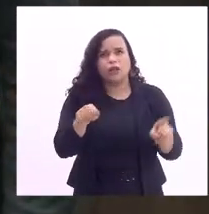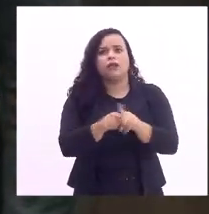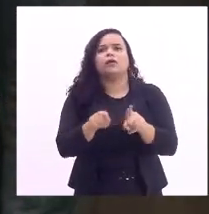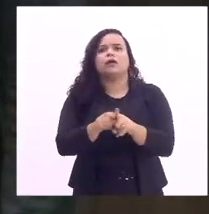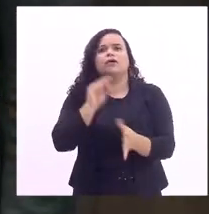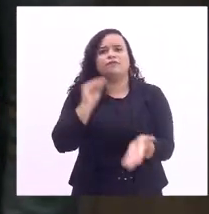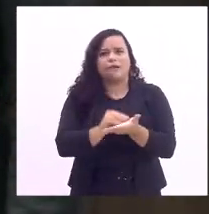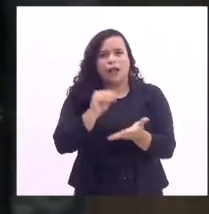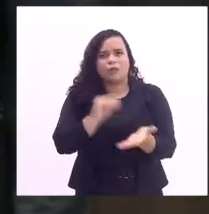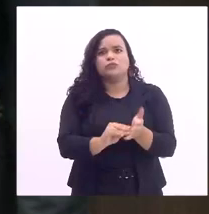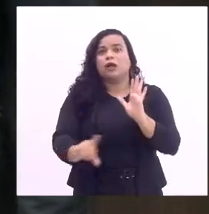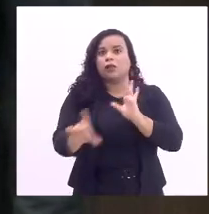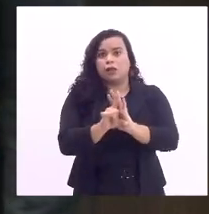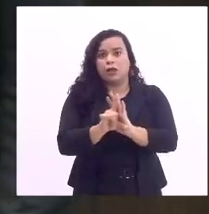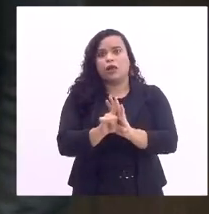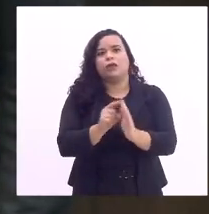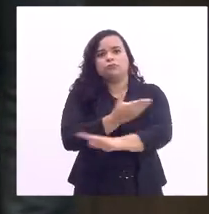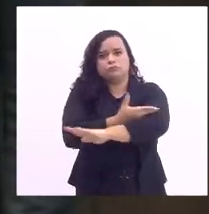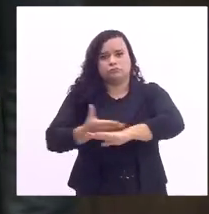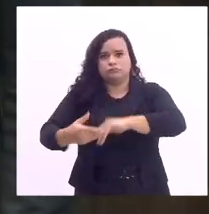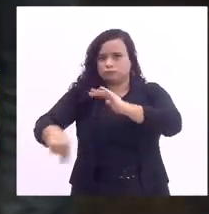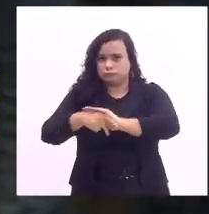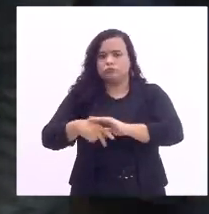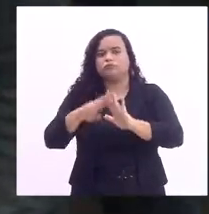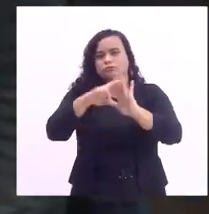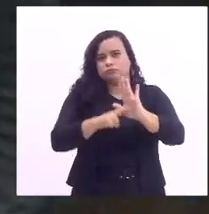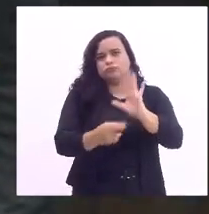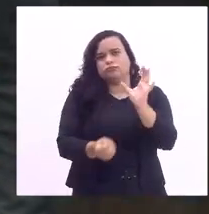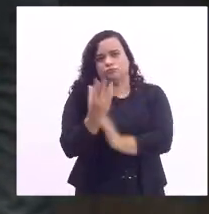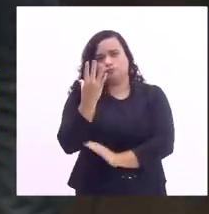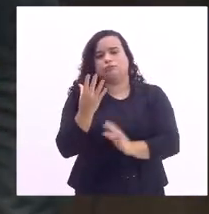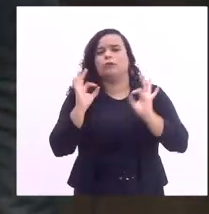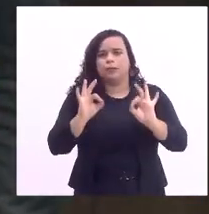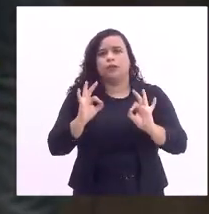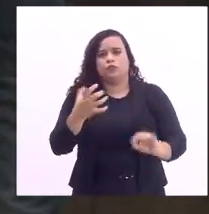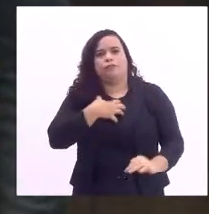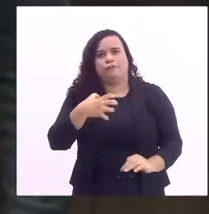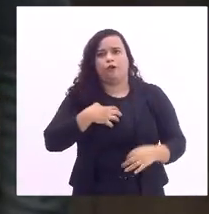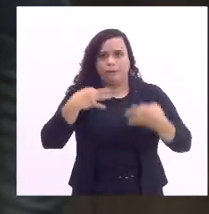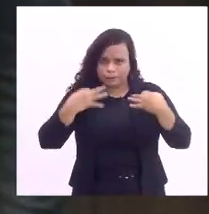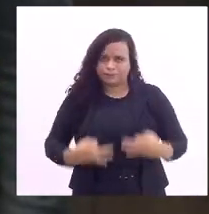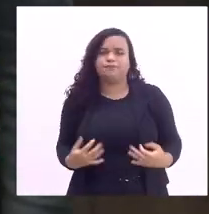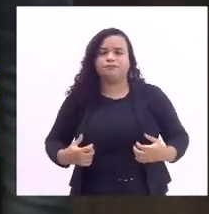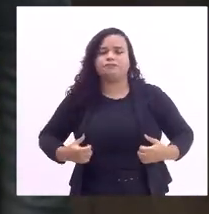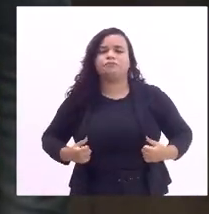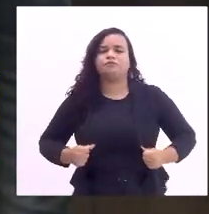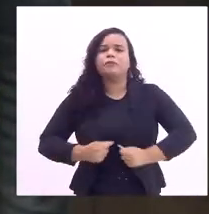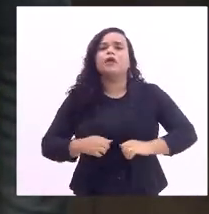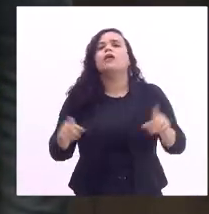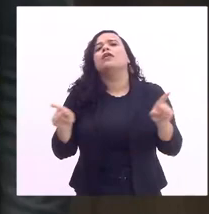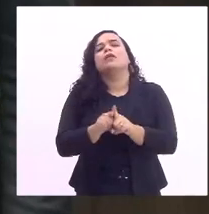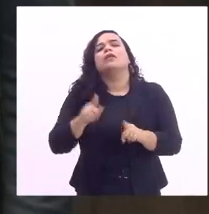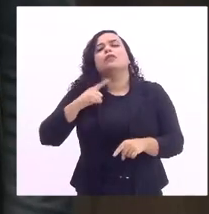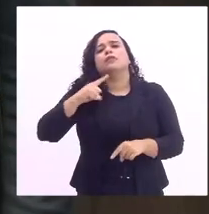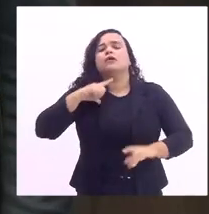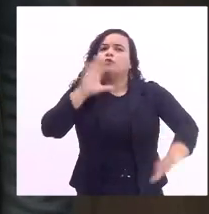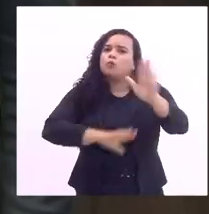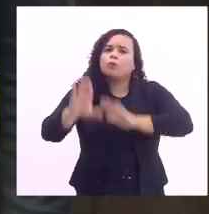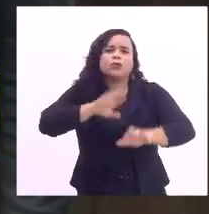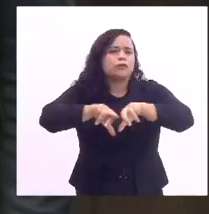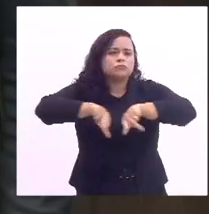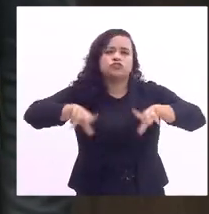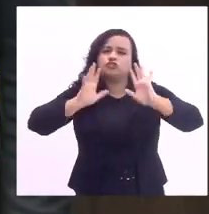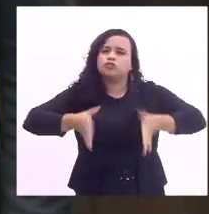carecendo de uma lei ordinária regulamentando, na forma da lei ordinária. Então, nós tivemos aqui toda a cautela